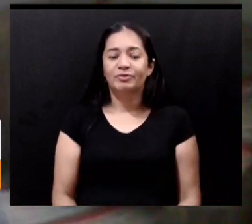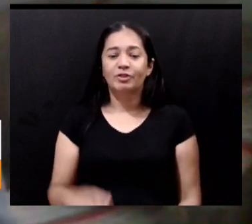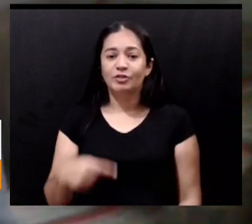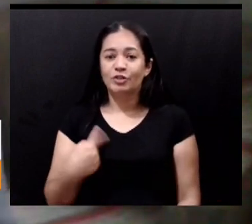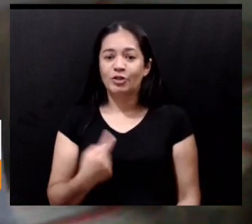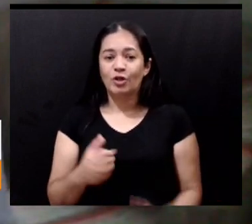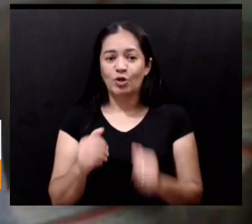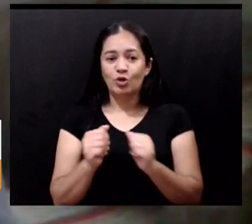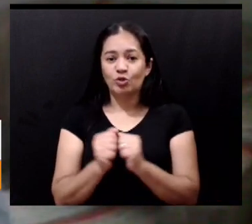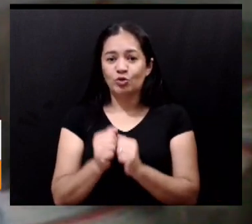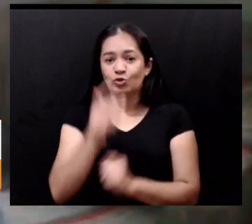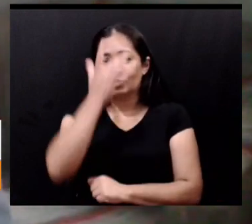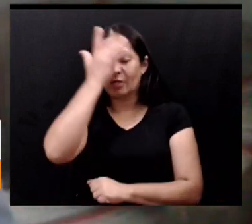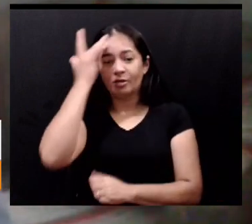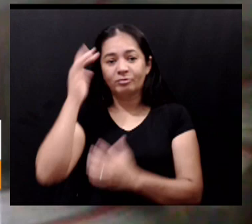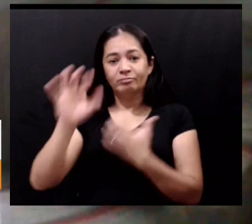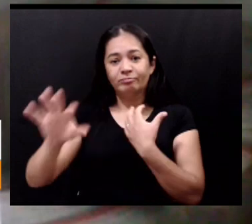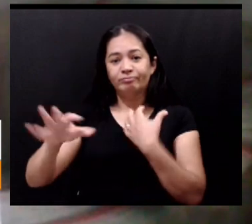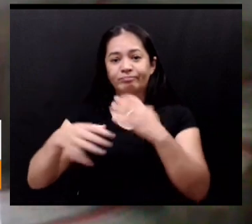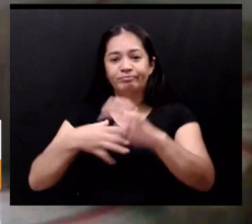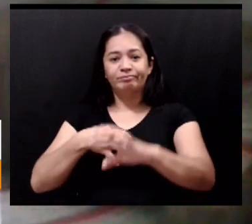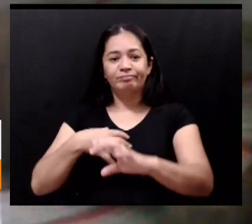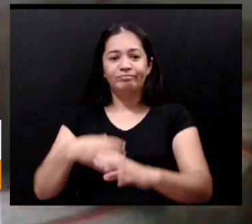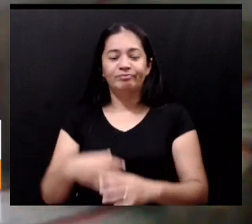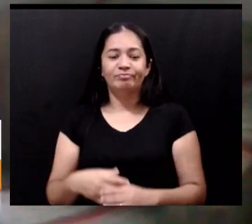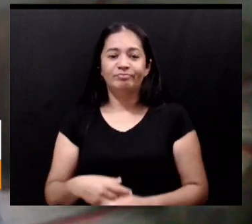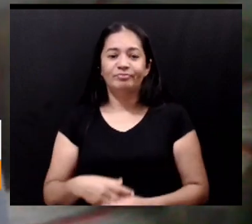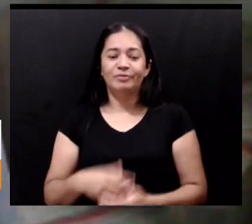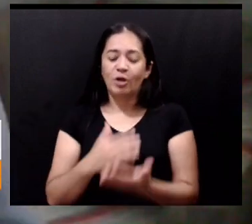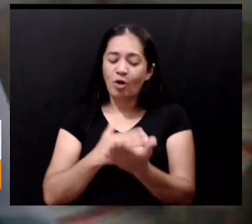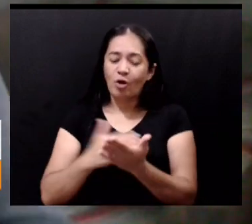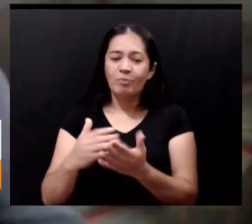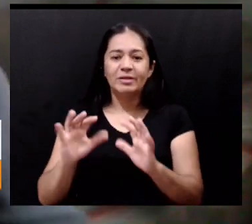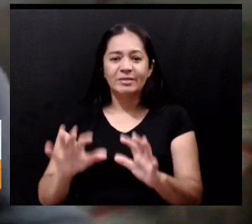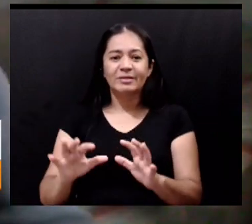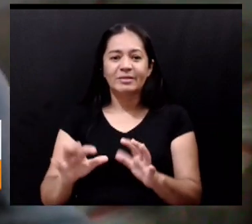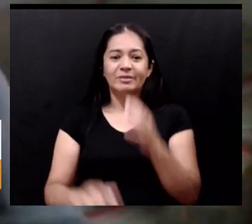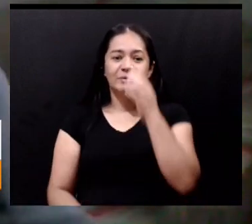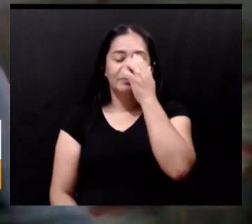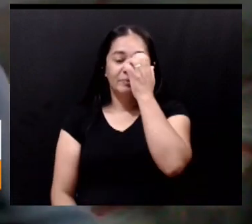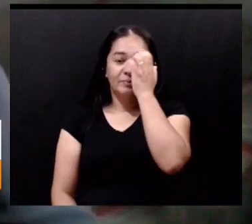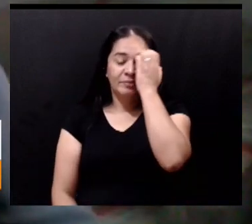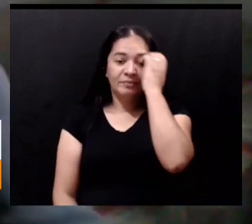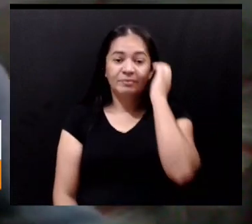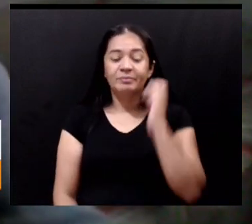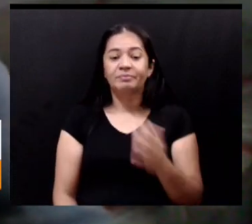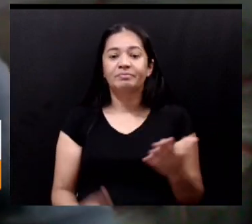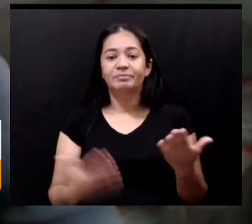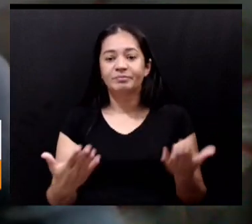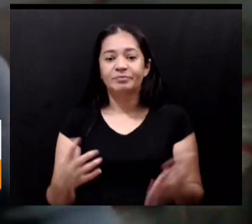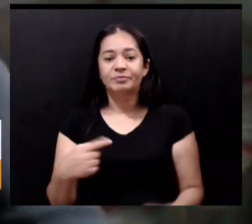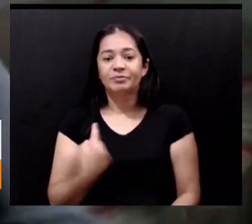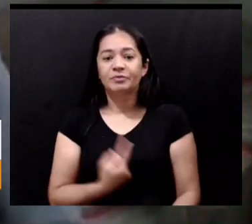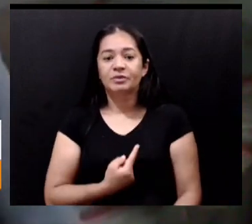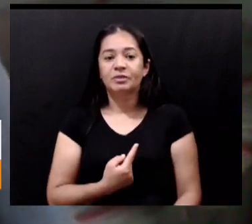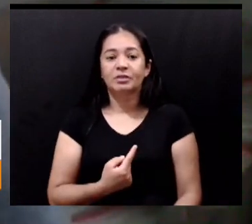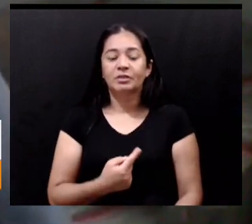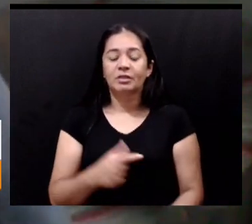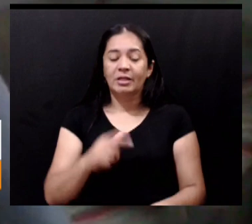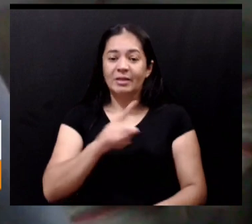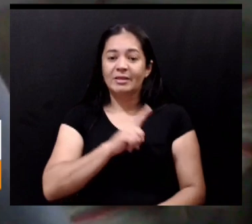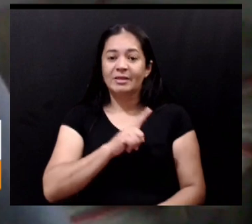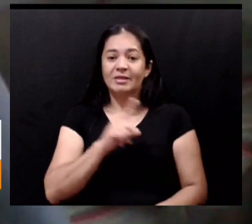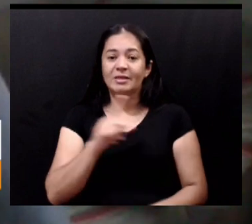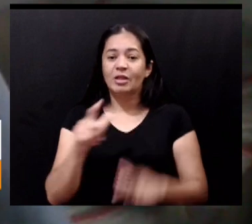da homeopatia, por exemplo, tem semelhante e cura semelhante. Né? Então, nós temos o espaço para poder